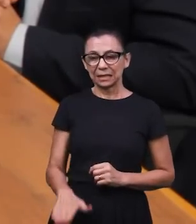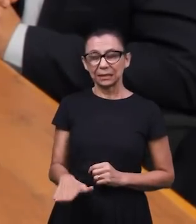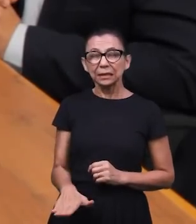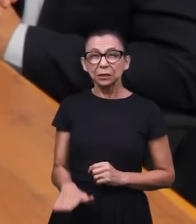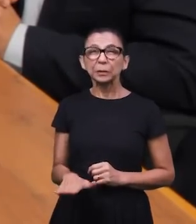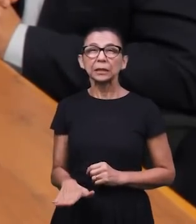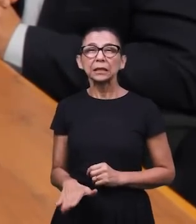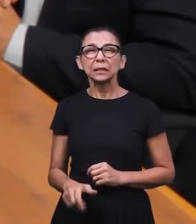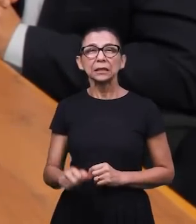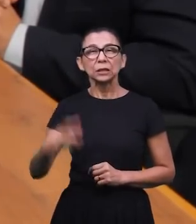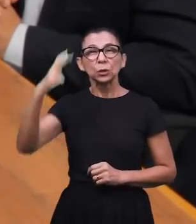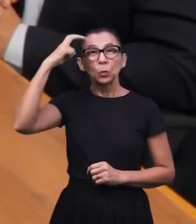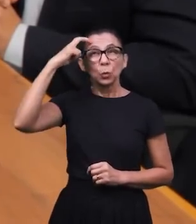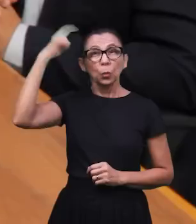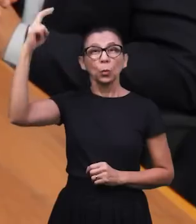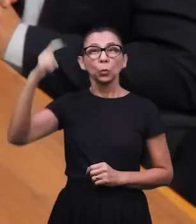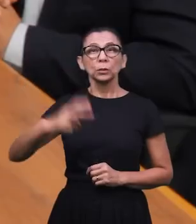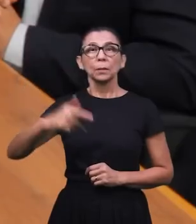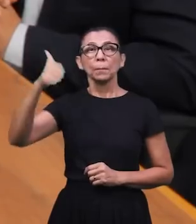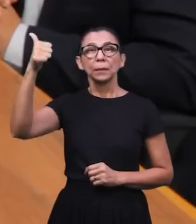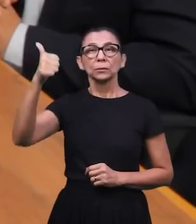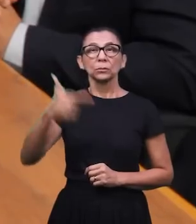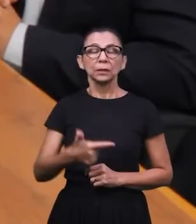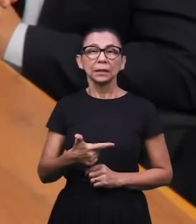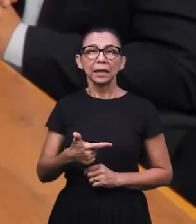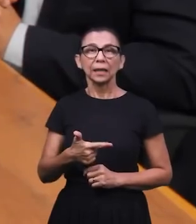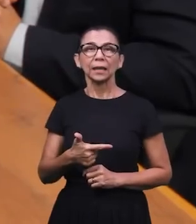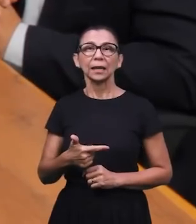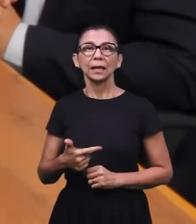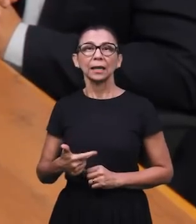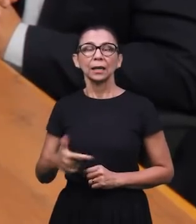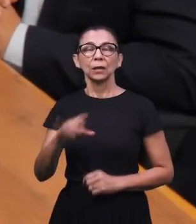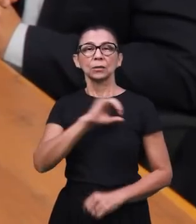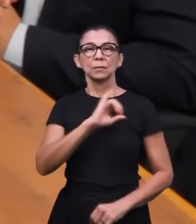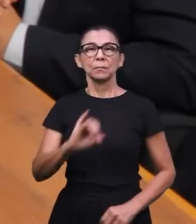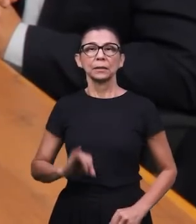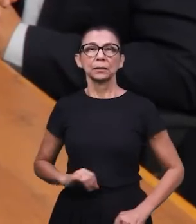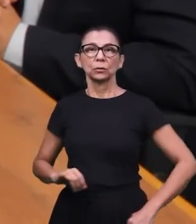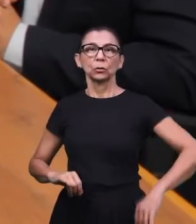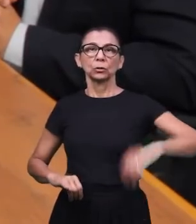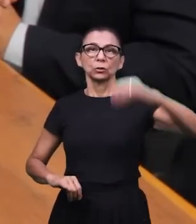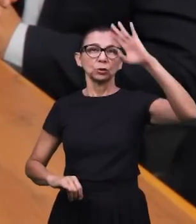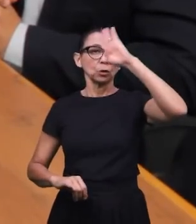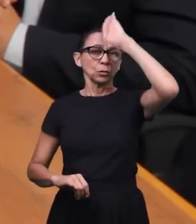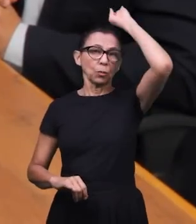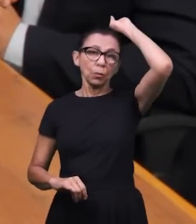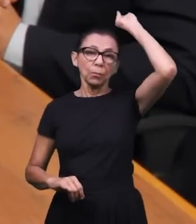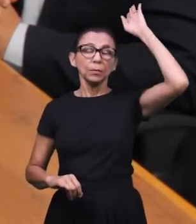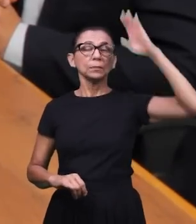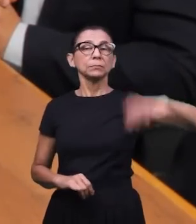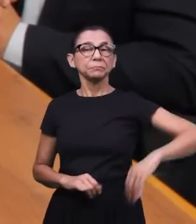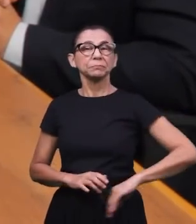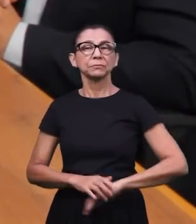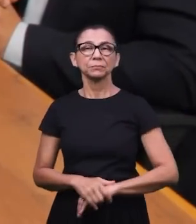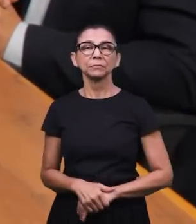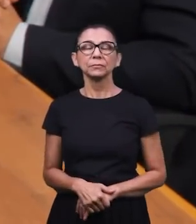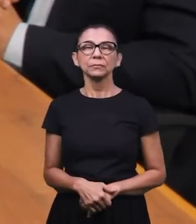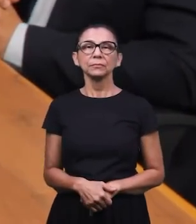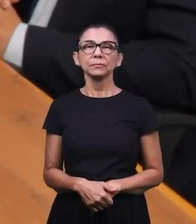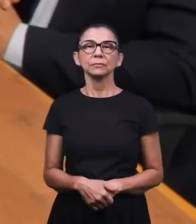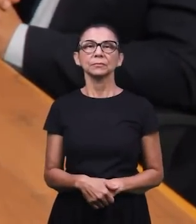época que hoje a informação, o conhecimento avançou muito, né? Então a gente tem muito conhecimento hoje. Então eu estou mais sabido do que você possa imaginar.